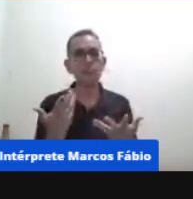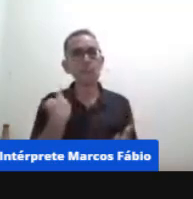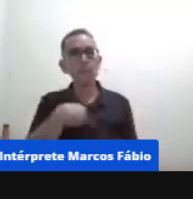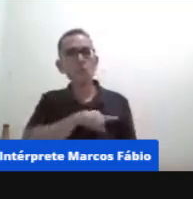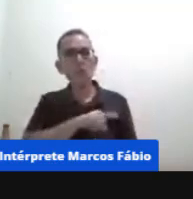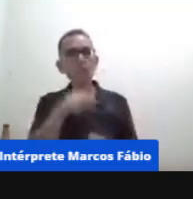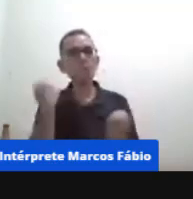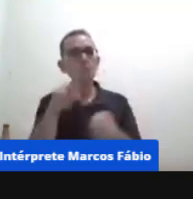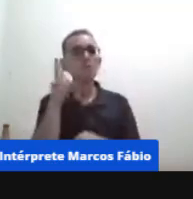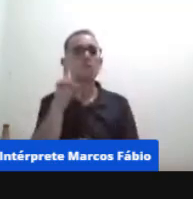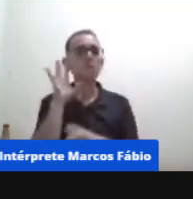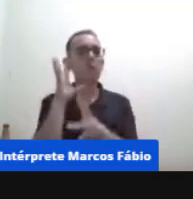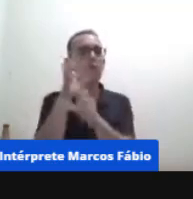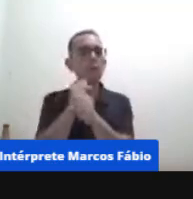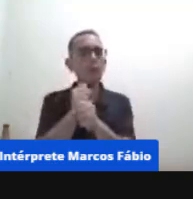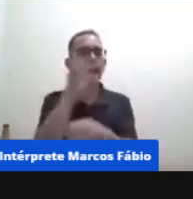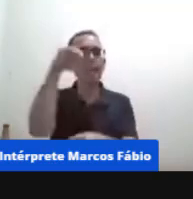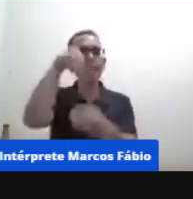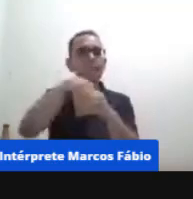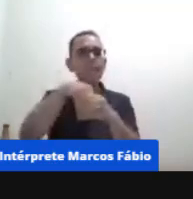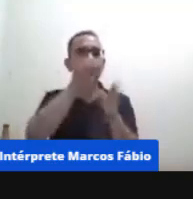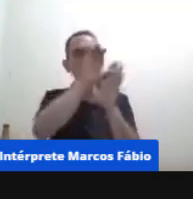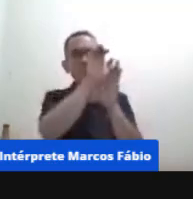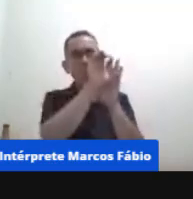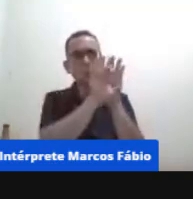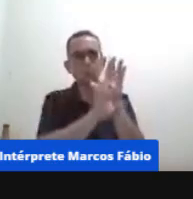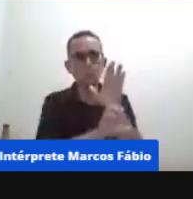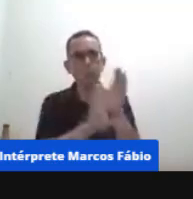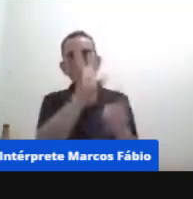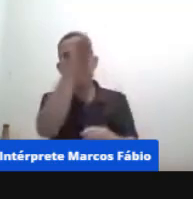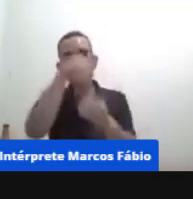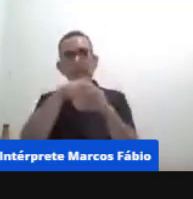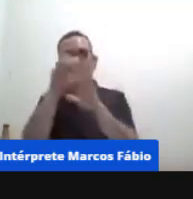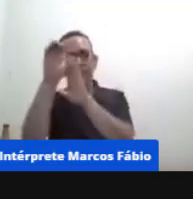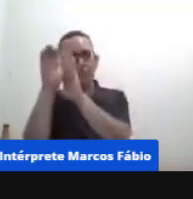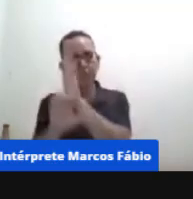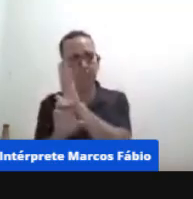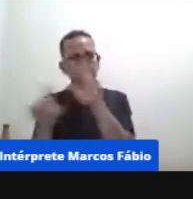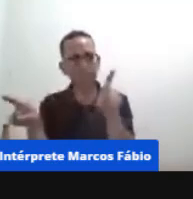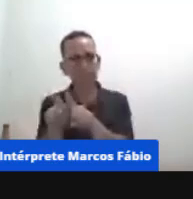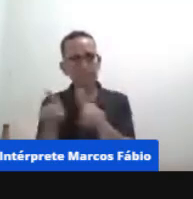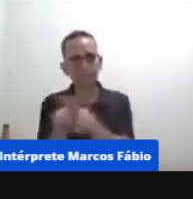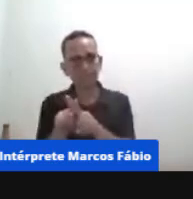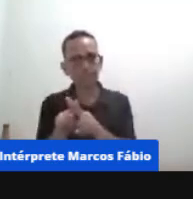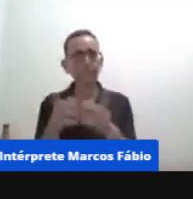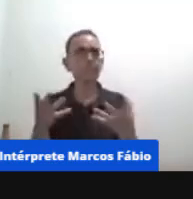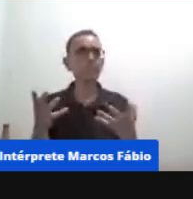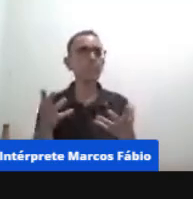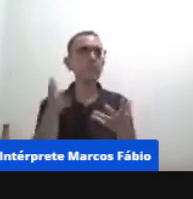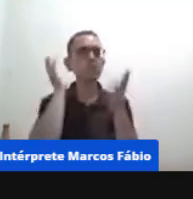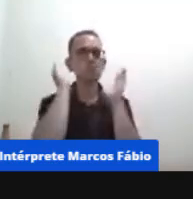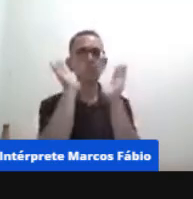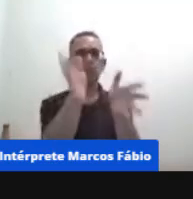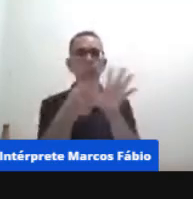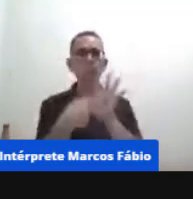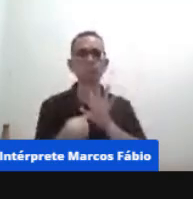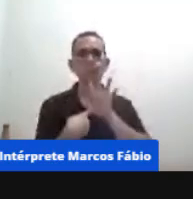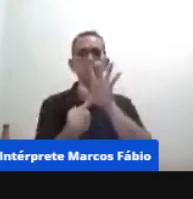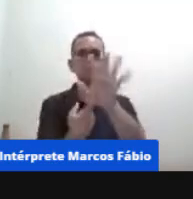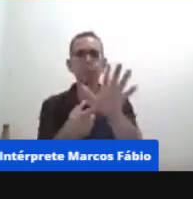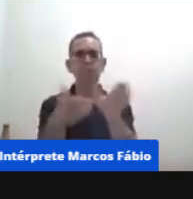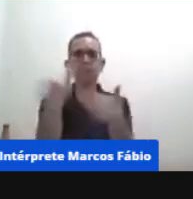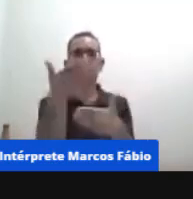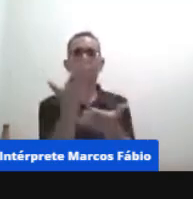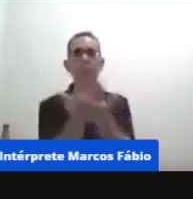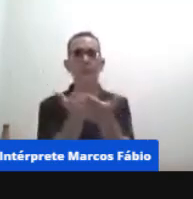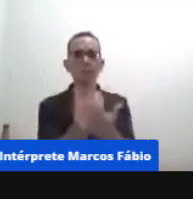precisa lembrar que dentro desse conteúdo, dentro desse currículo, já apresentado dentro das unidades